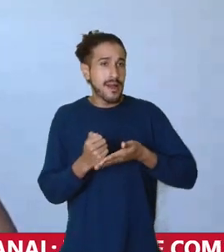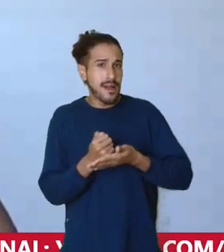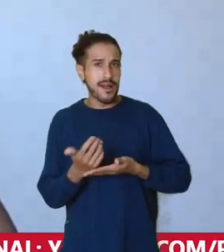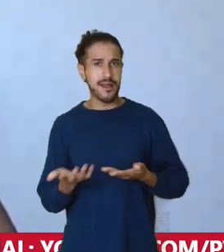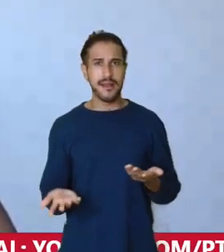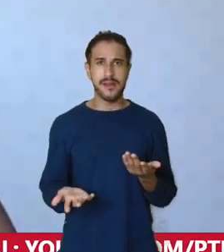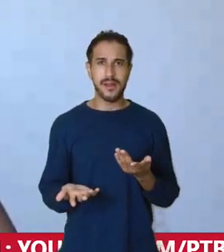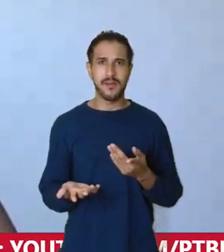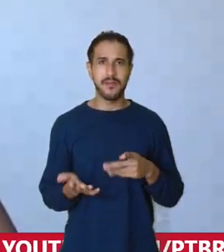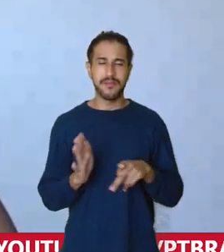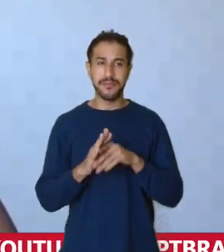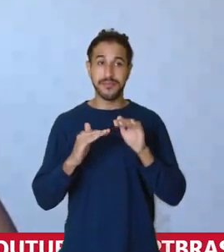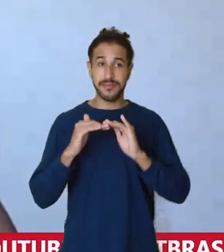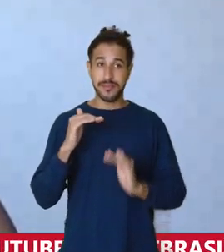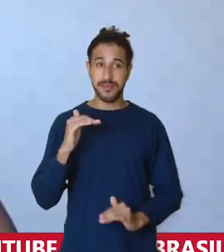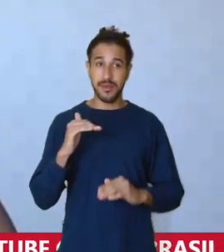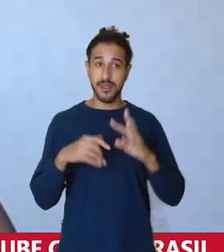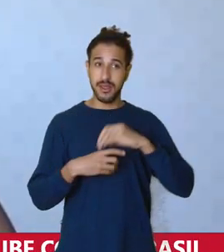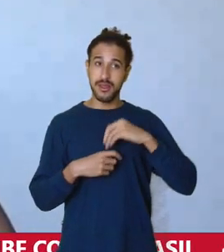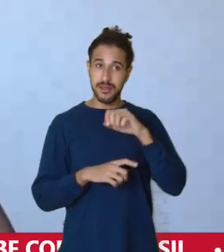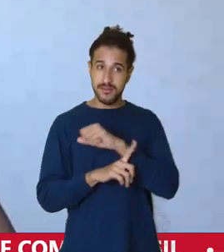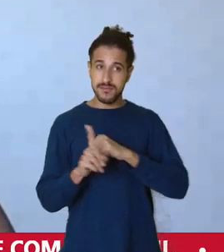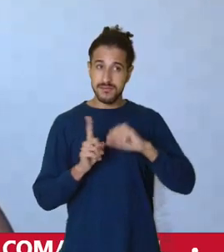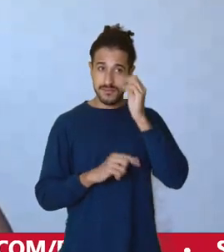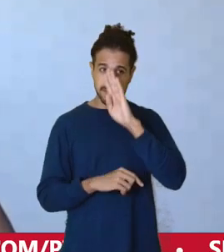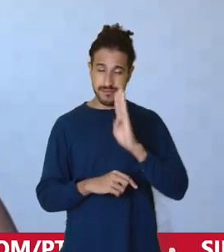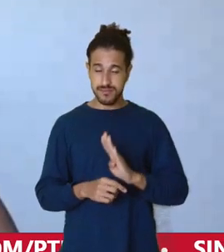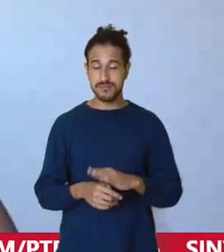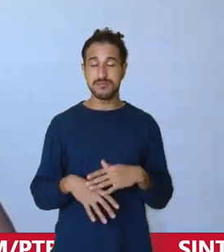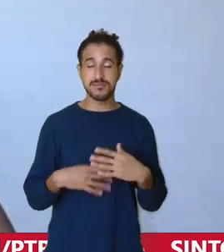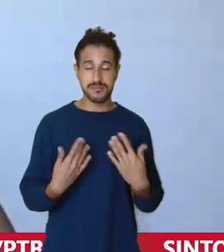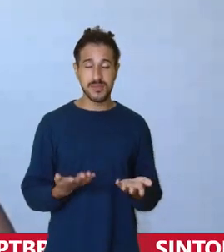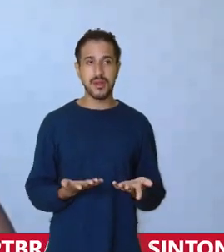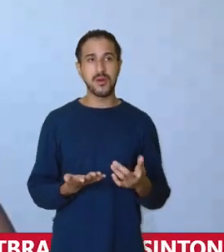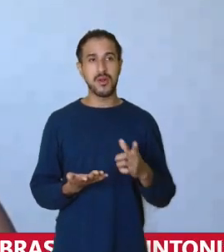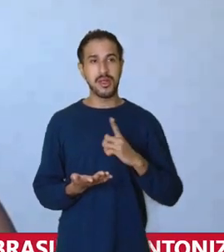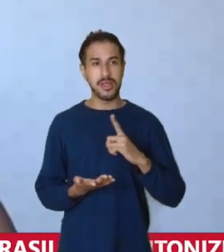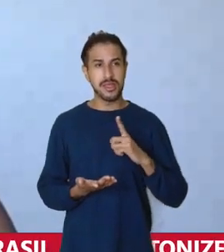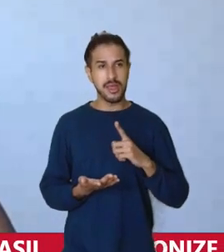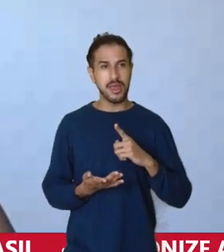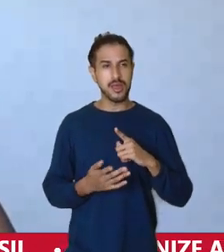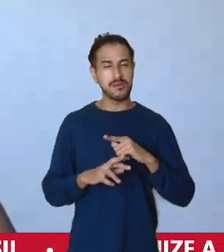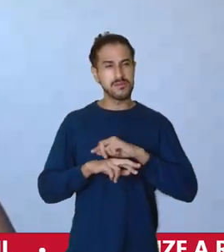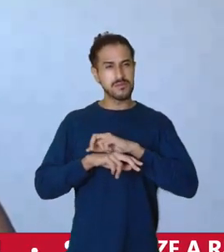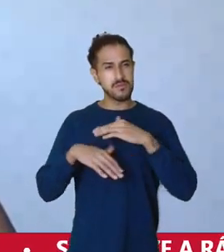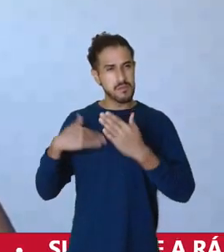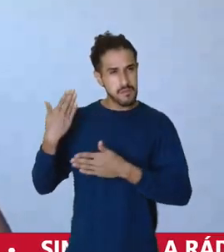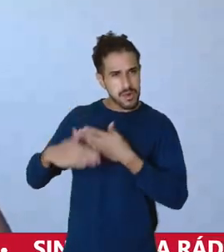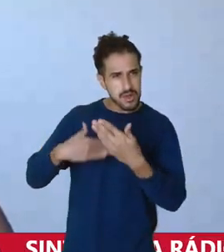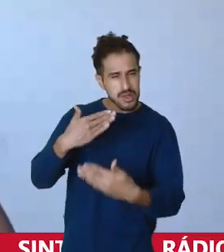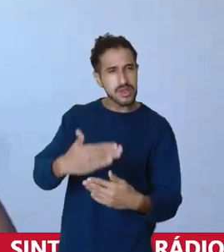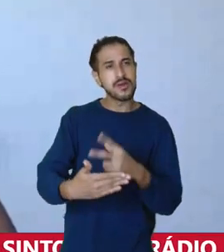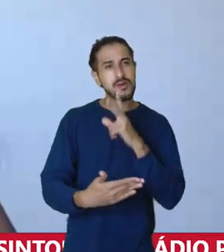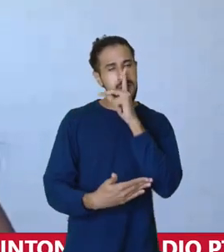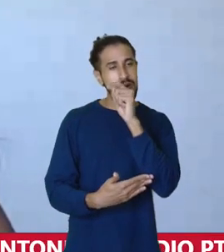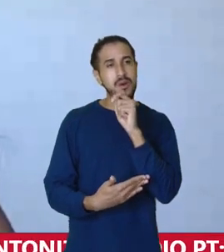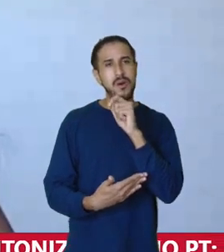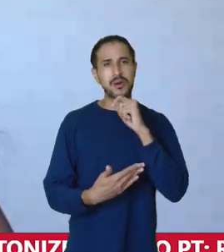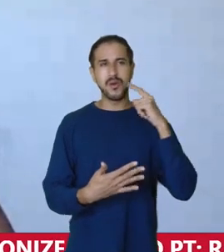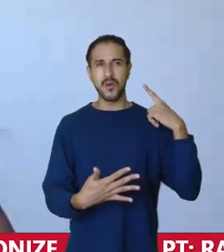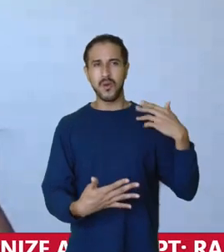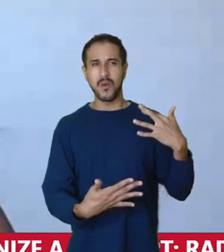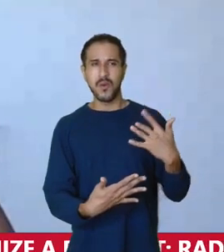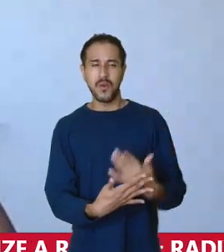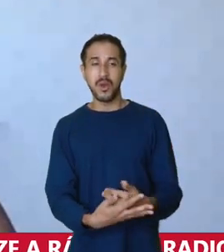básicas das desigualdades dentro da sociedade brasileira, né? Então, existe um longo processo, um longo e